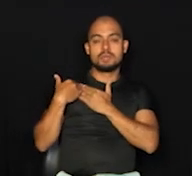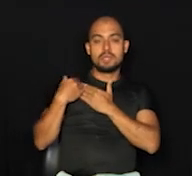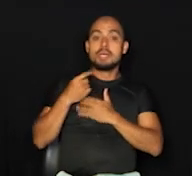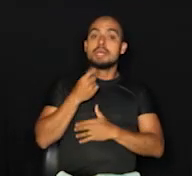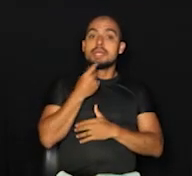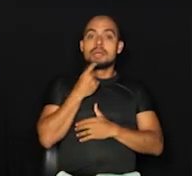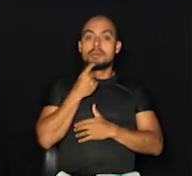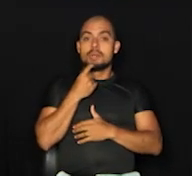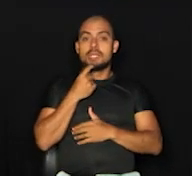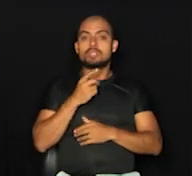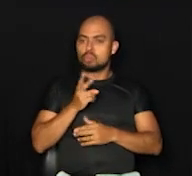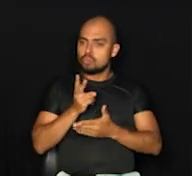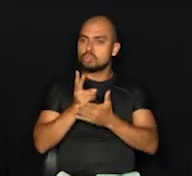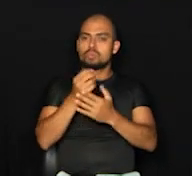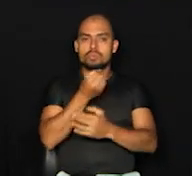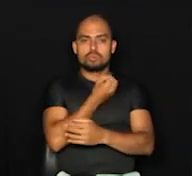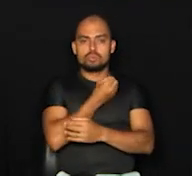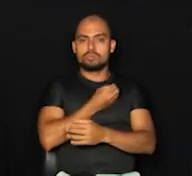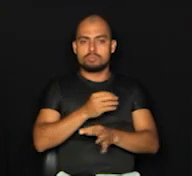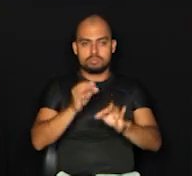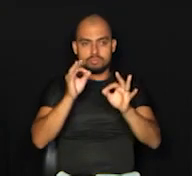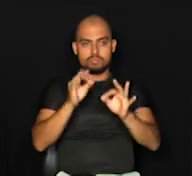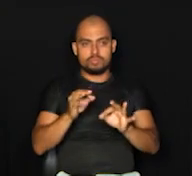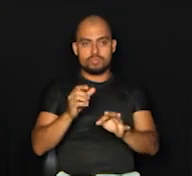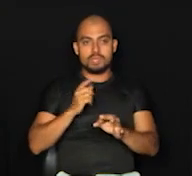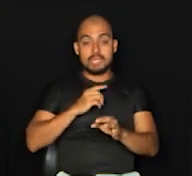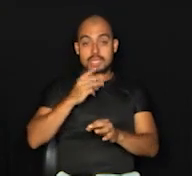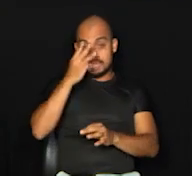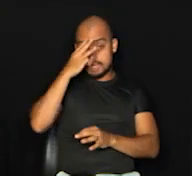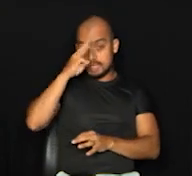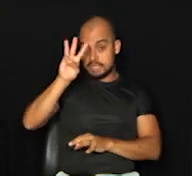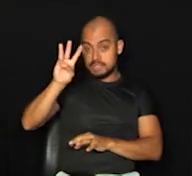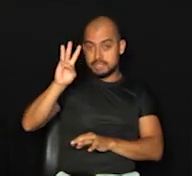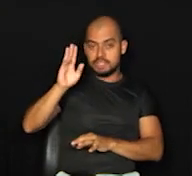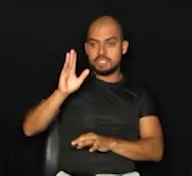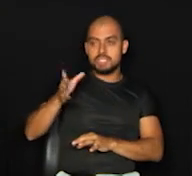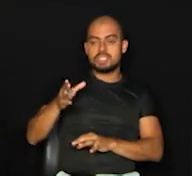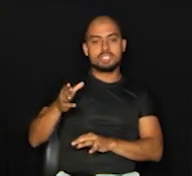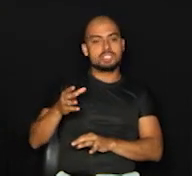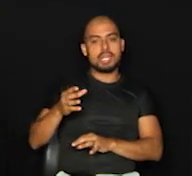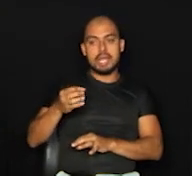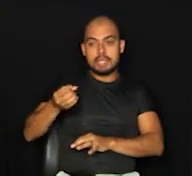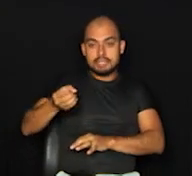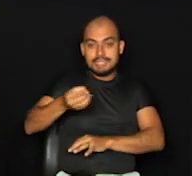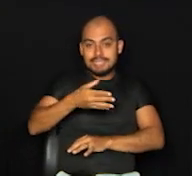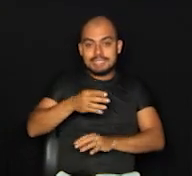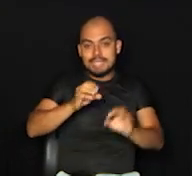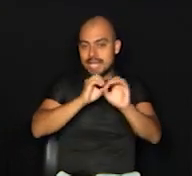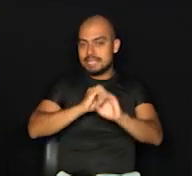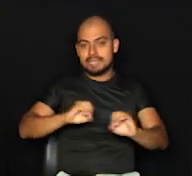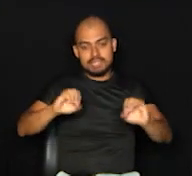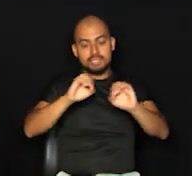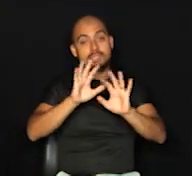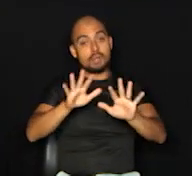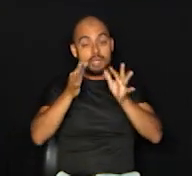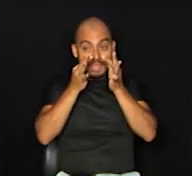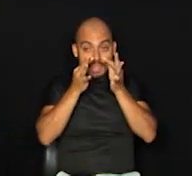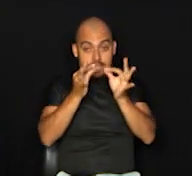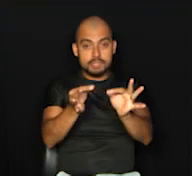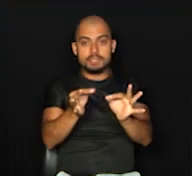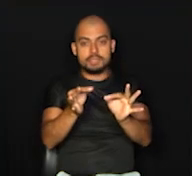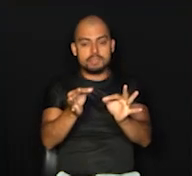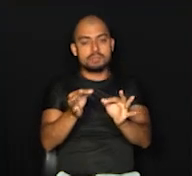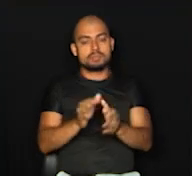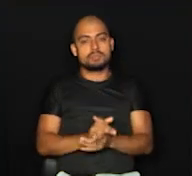uma estabilidade no número de casos. São 3 dias sem atualizar, então a gente vai ficar atento e levar isso em